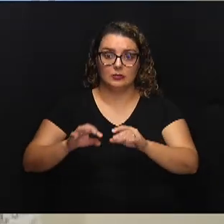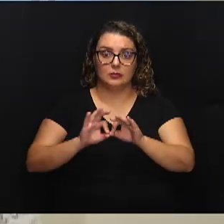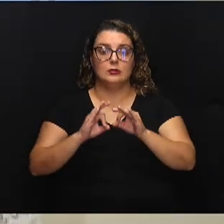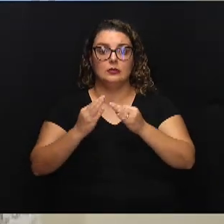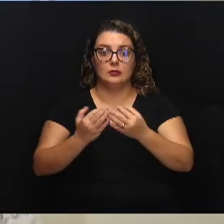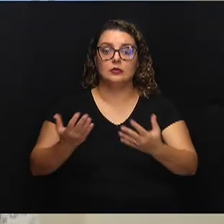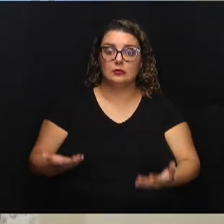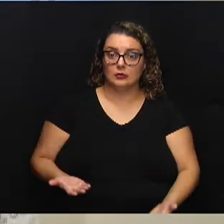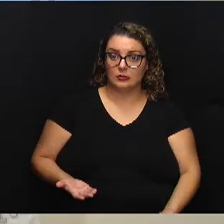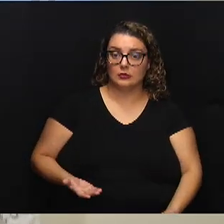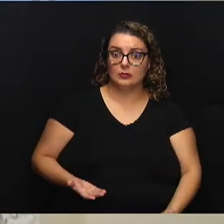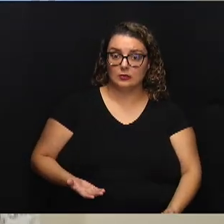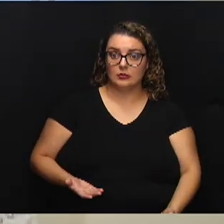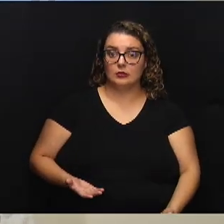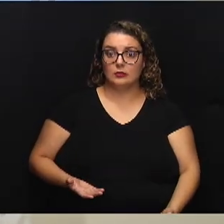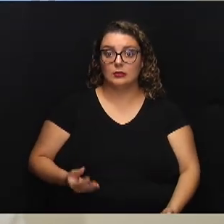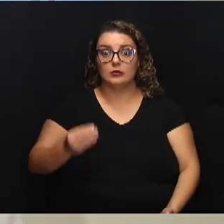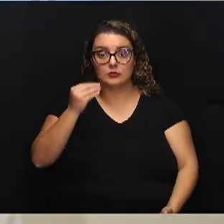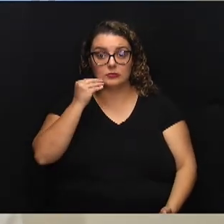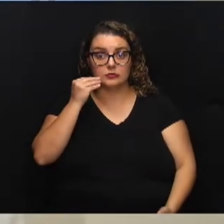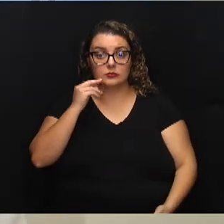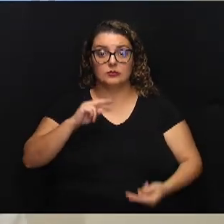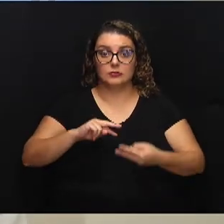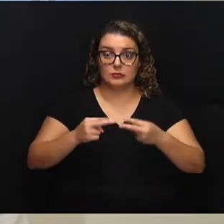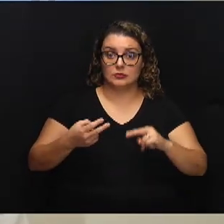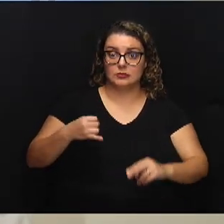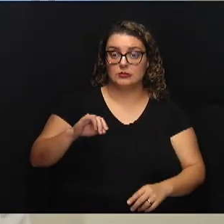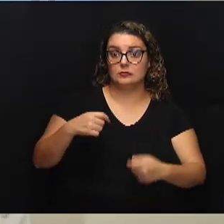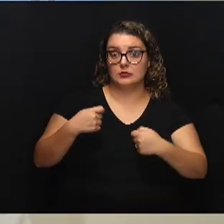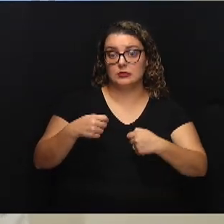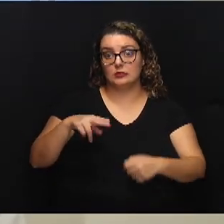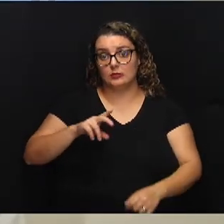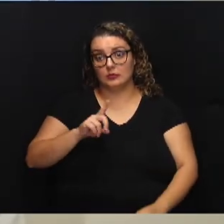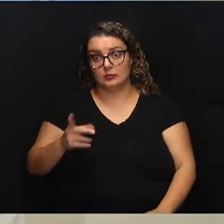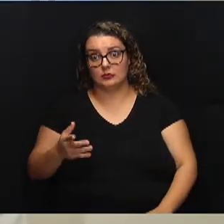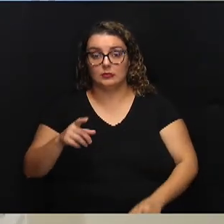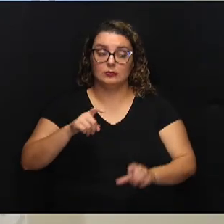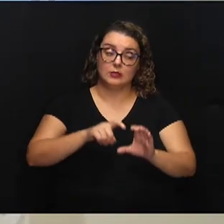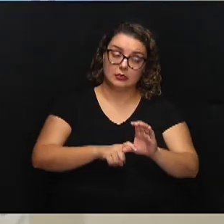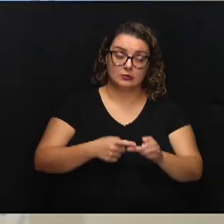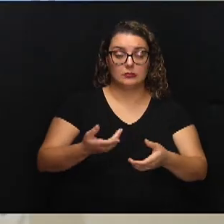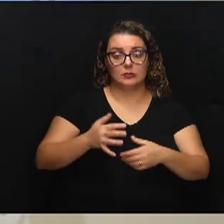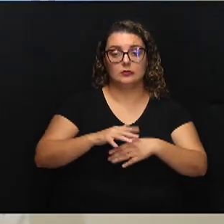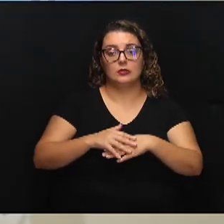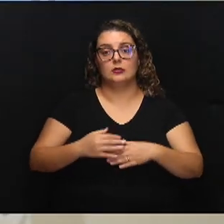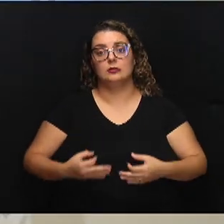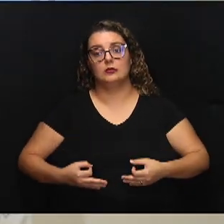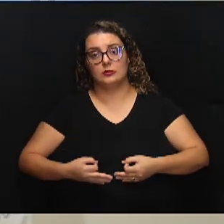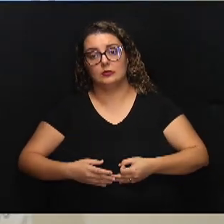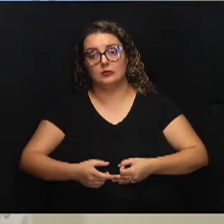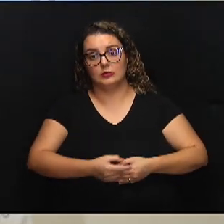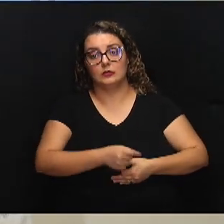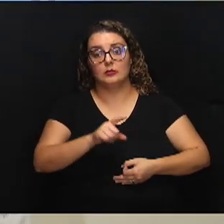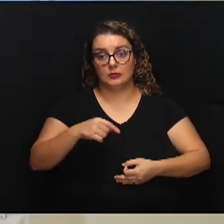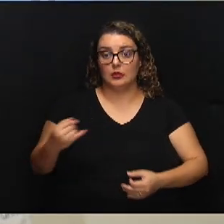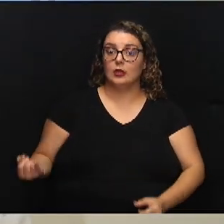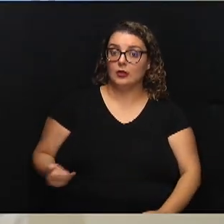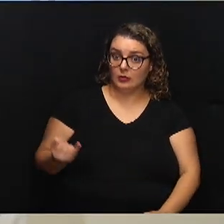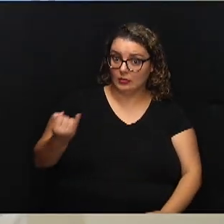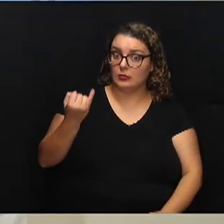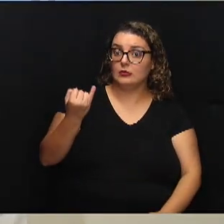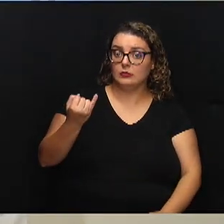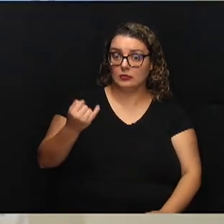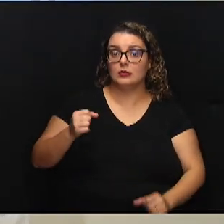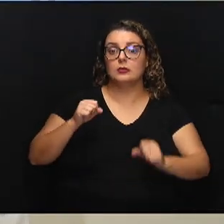família a questão de teste genético, se é necessário ou não, dependendo da doença. Aqui no câncer de ovário, ela é extremamente importante e